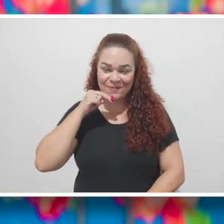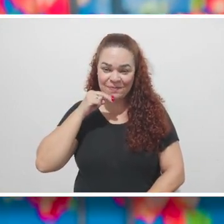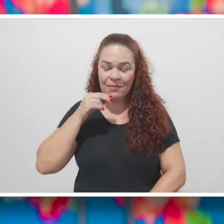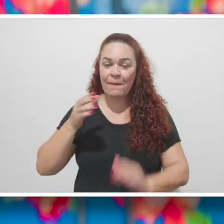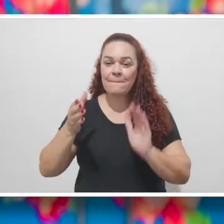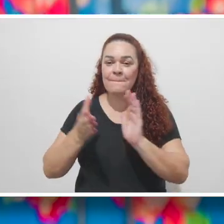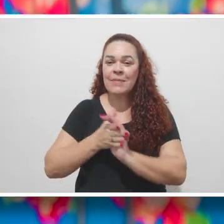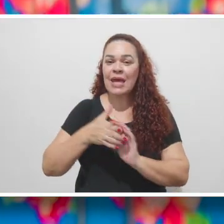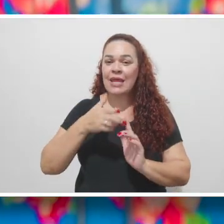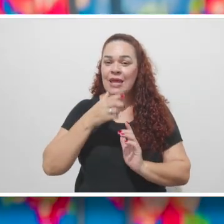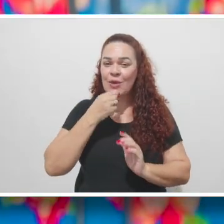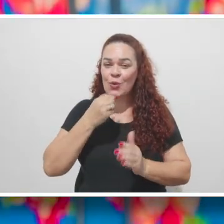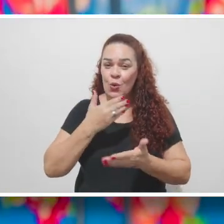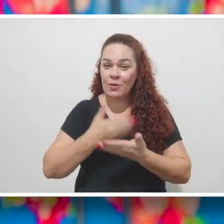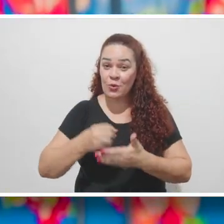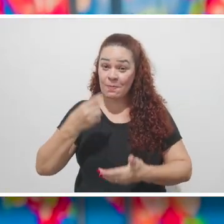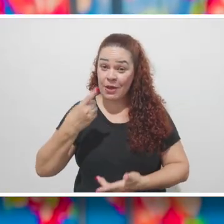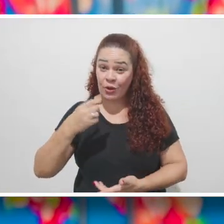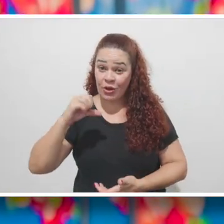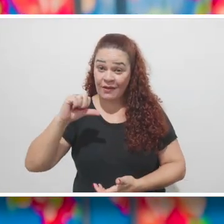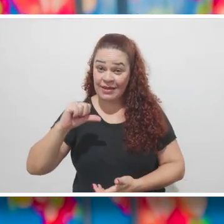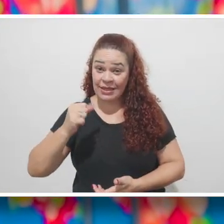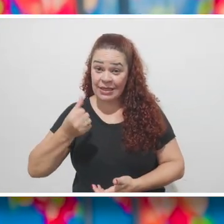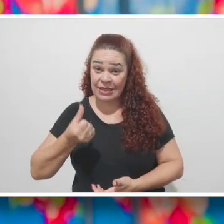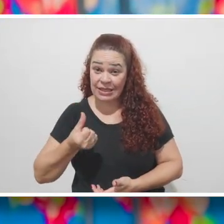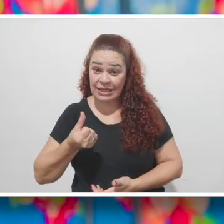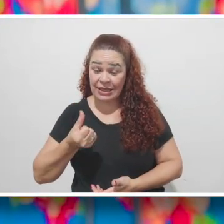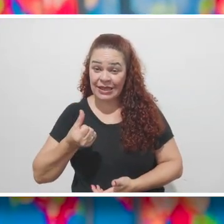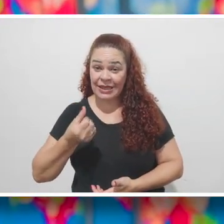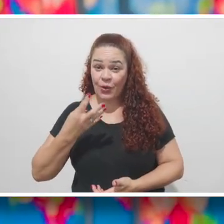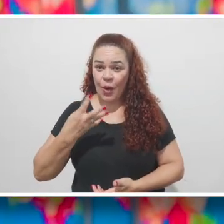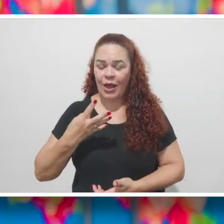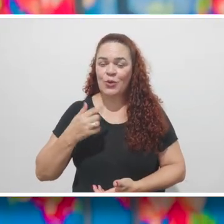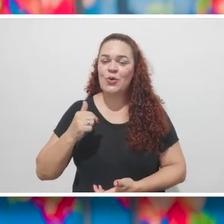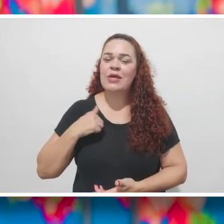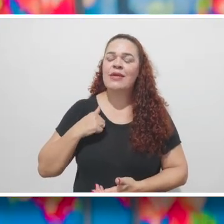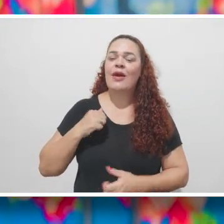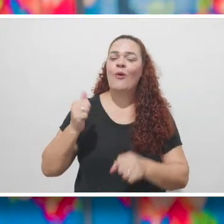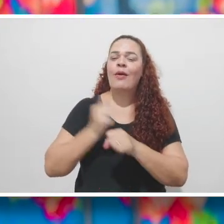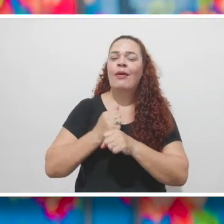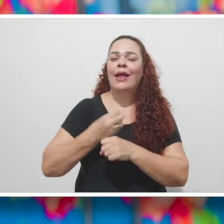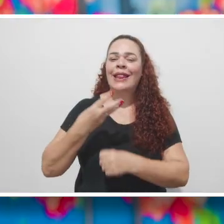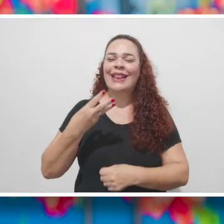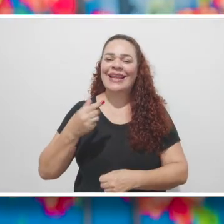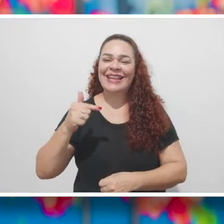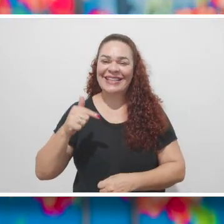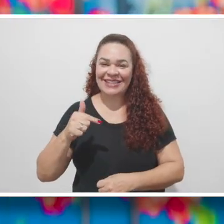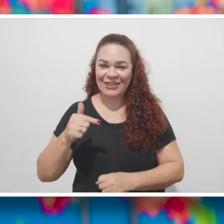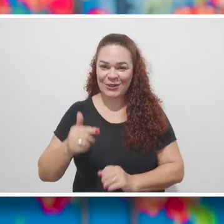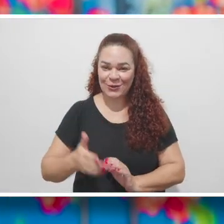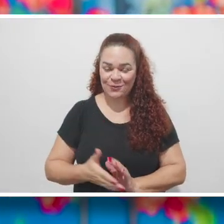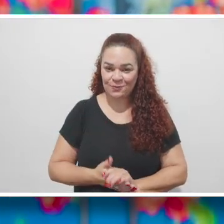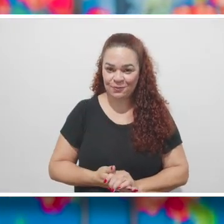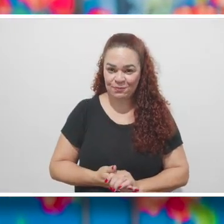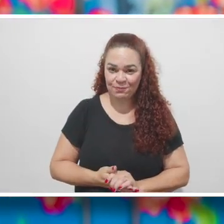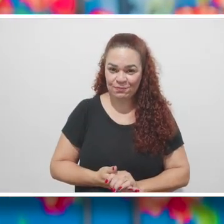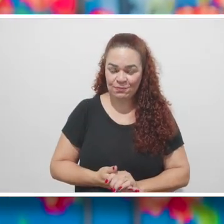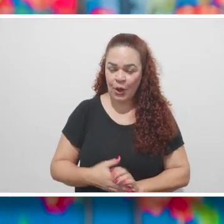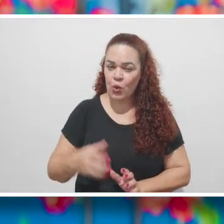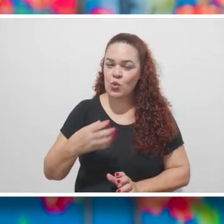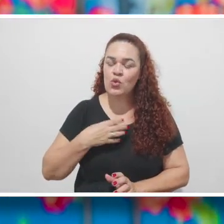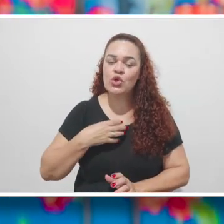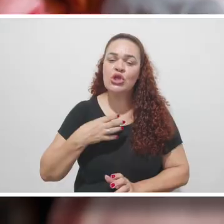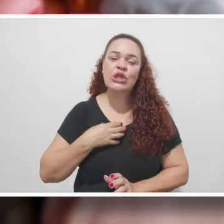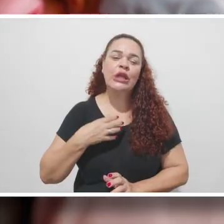está aqui desde 1964, tá? E eu há 37 anos. E a forma de